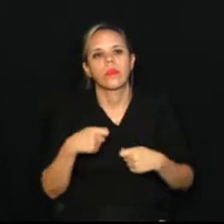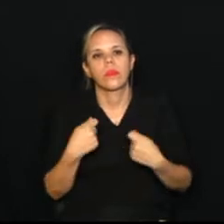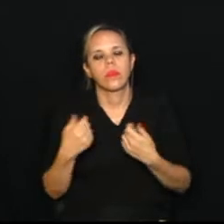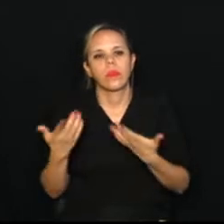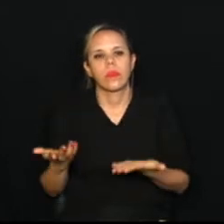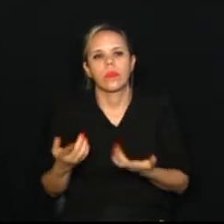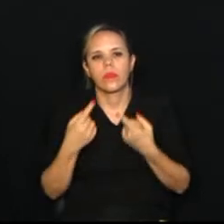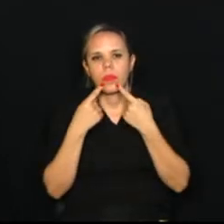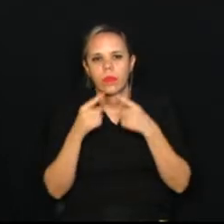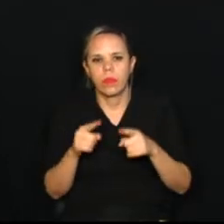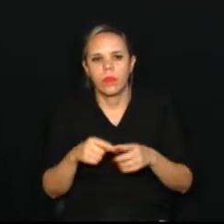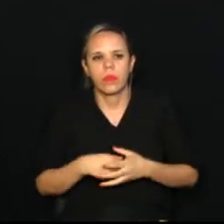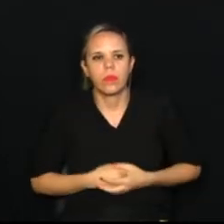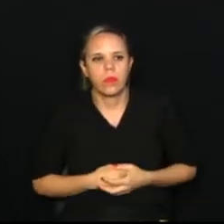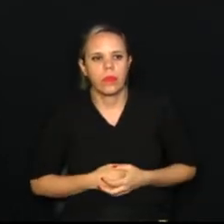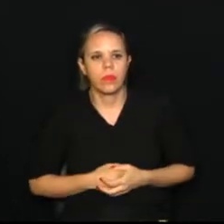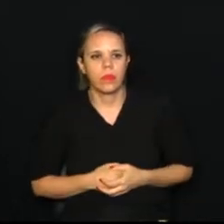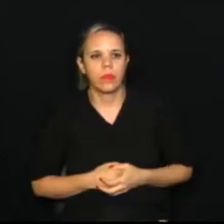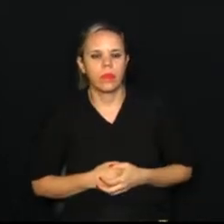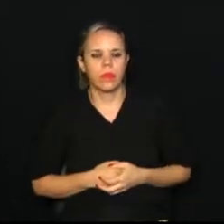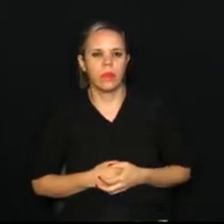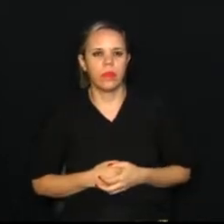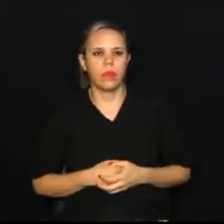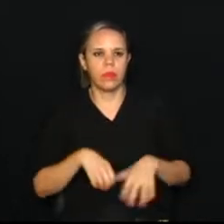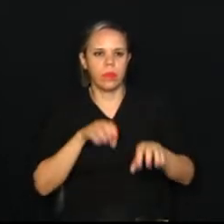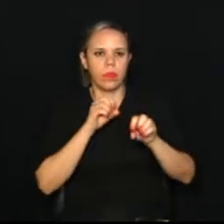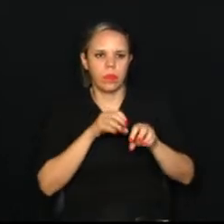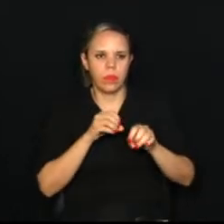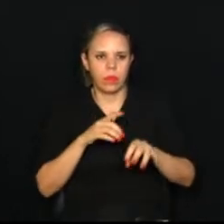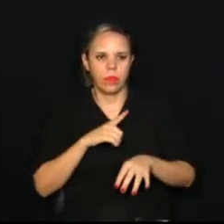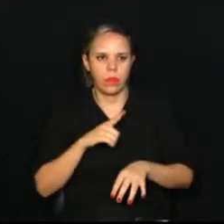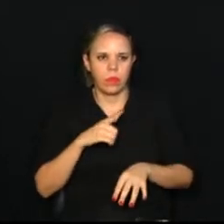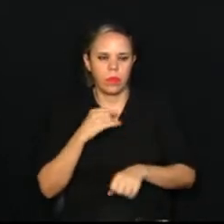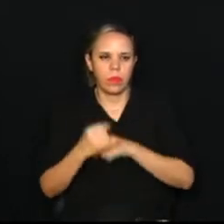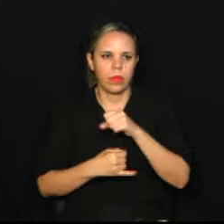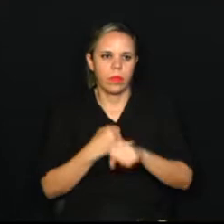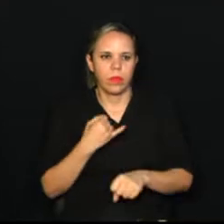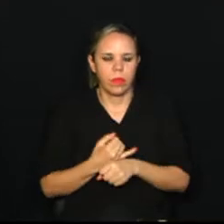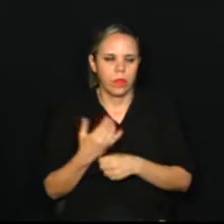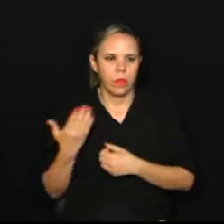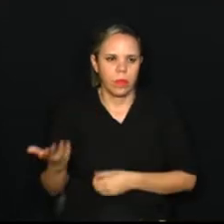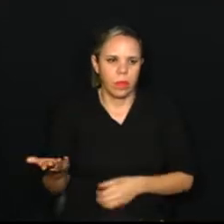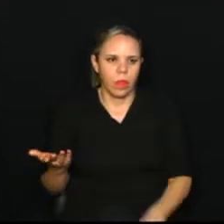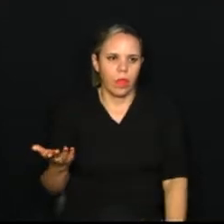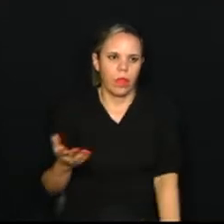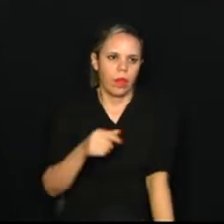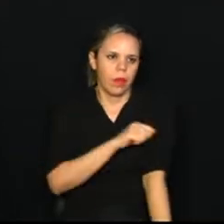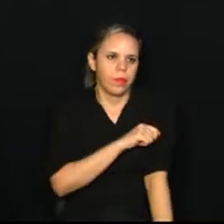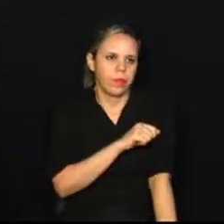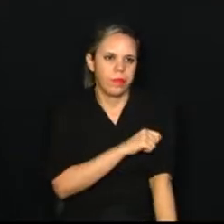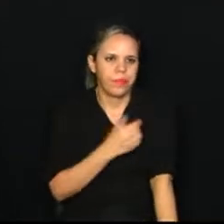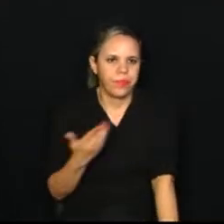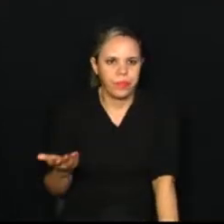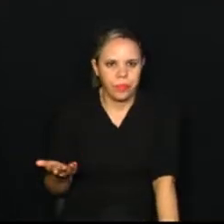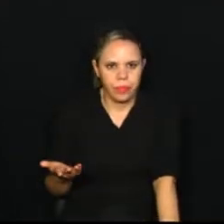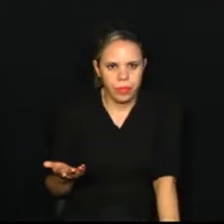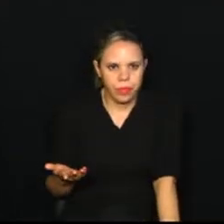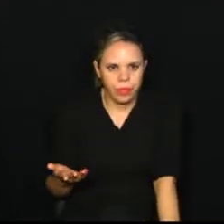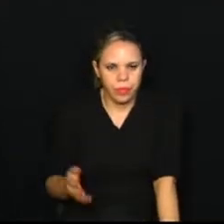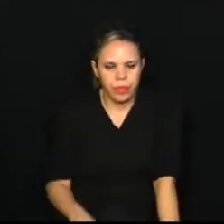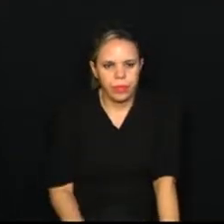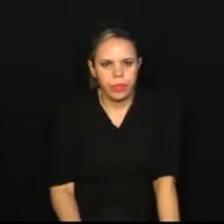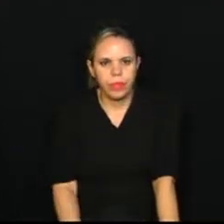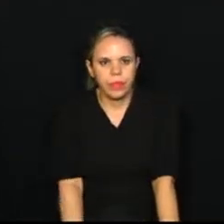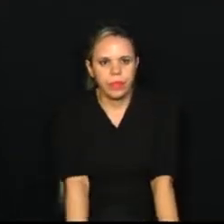suas reclamações. A educação tem um portal da educação e um portal do aluno que